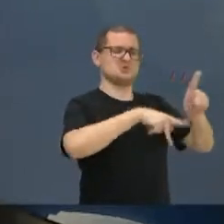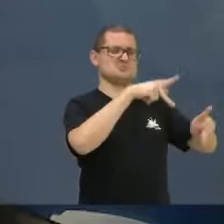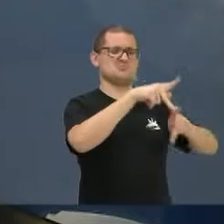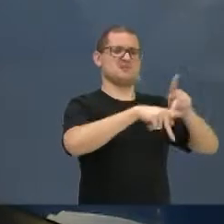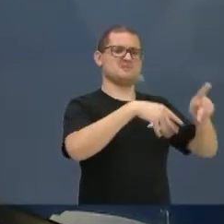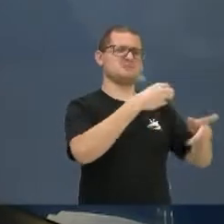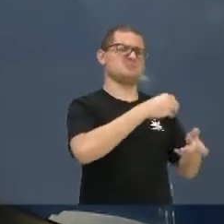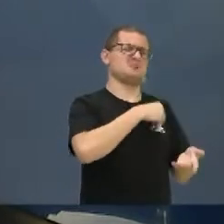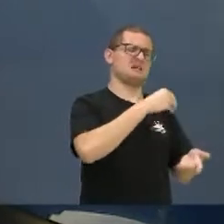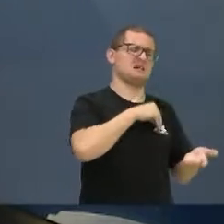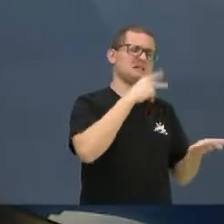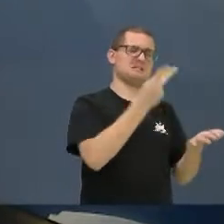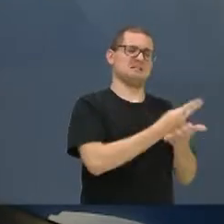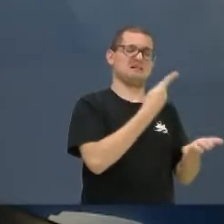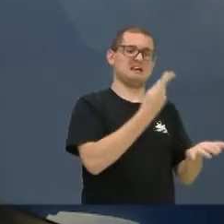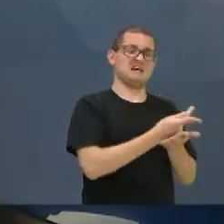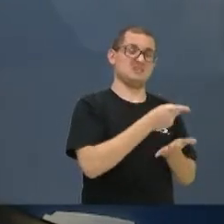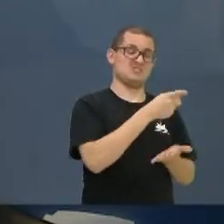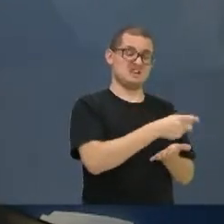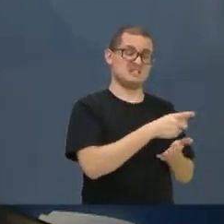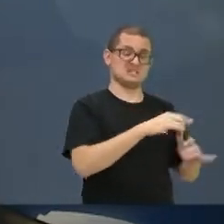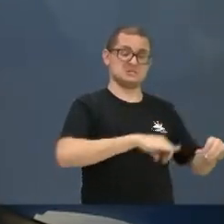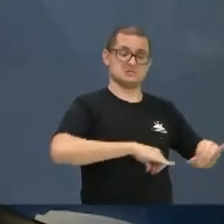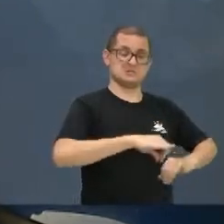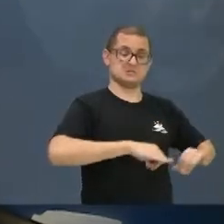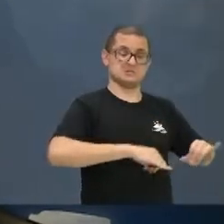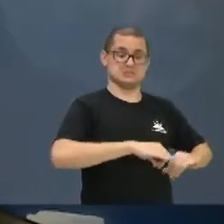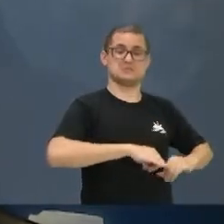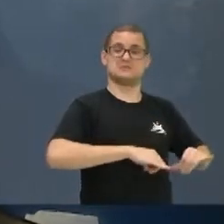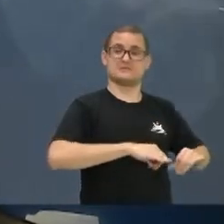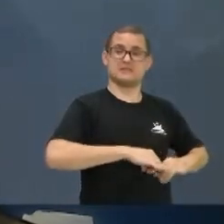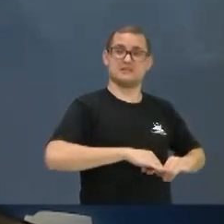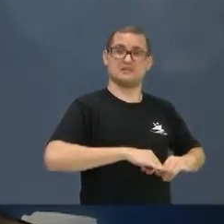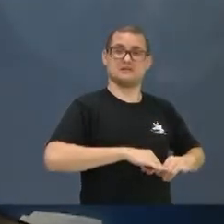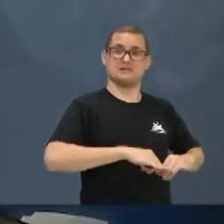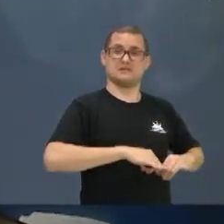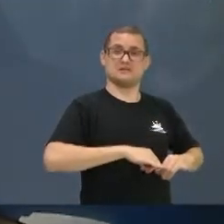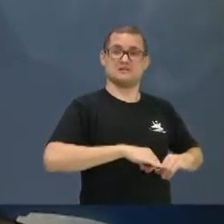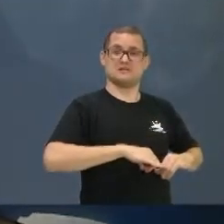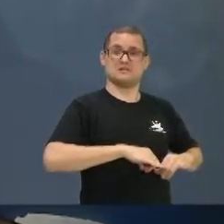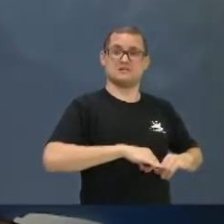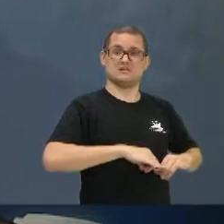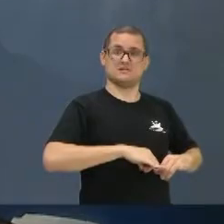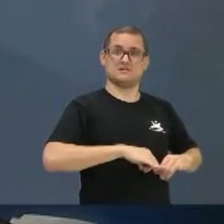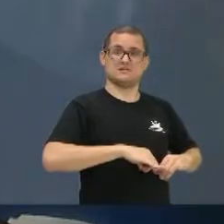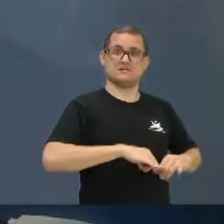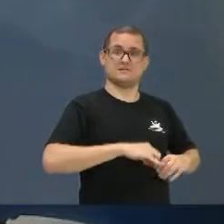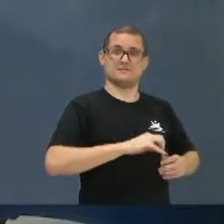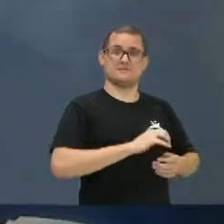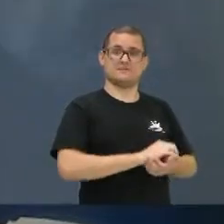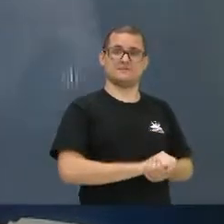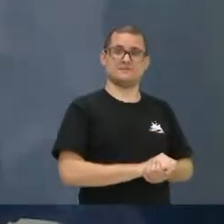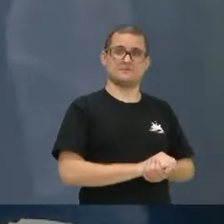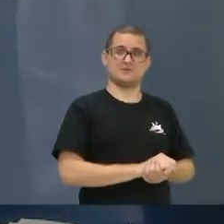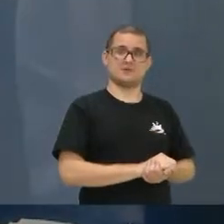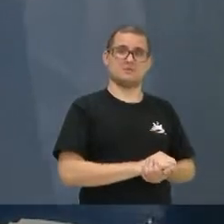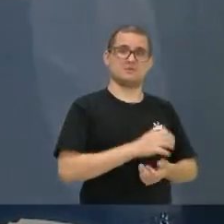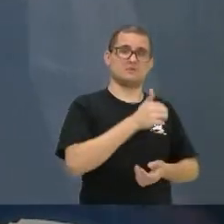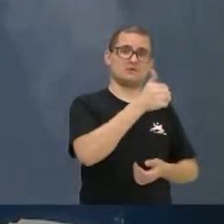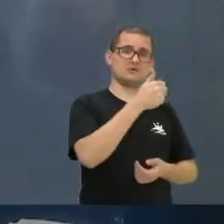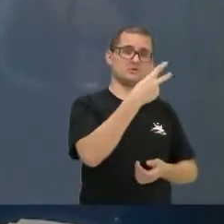calcando os pés uma parte do templo da igreja calcando aos pés por